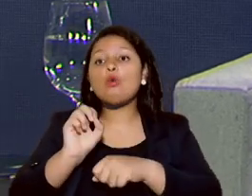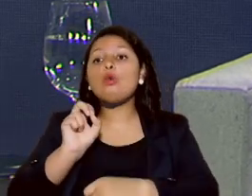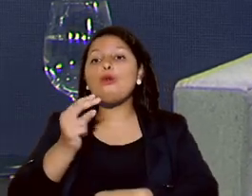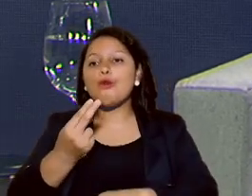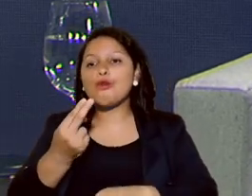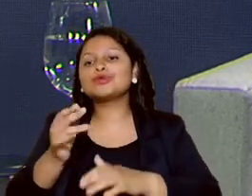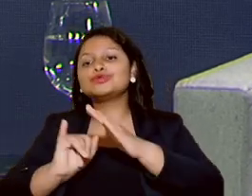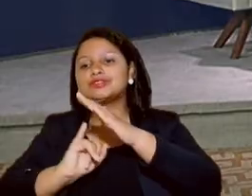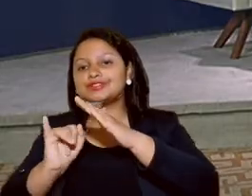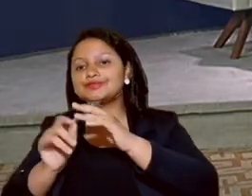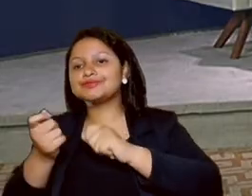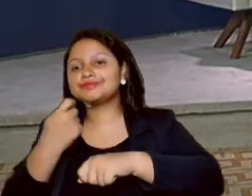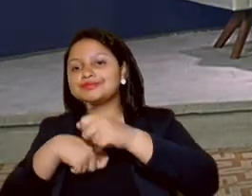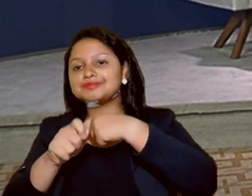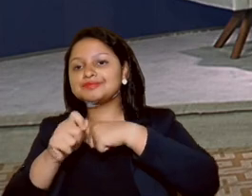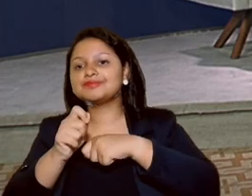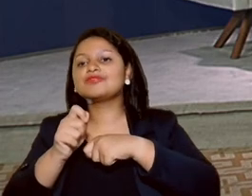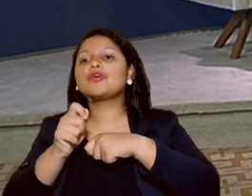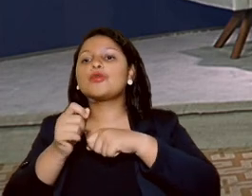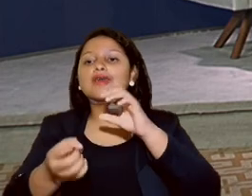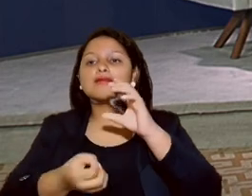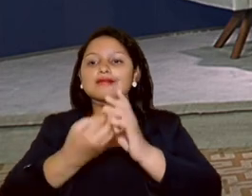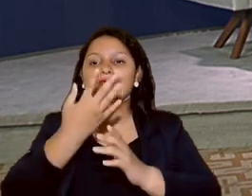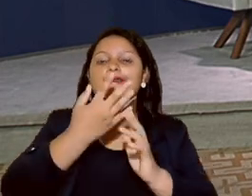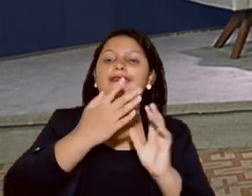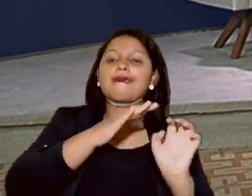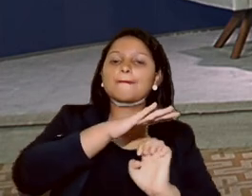e se tornar empresas de software